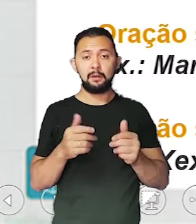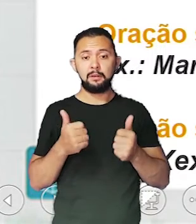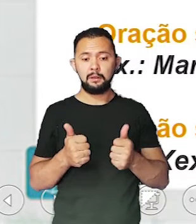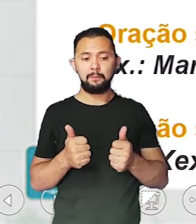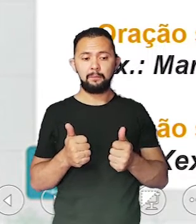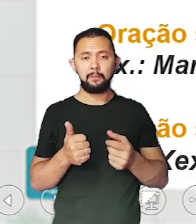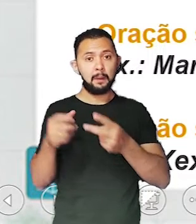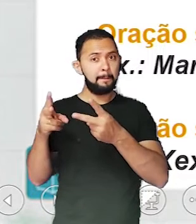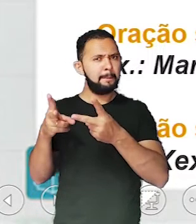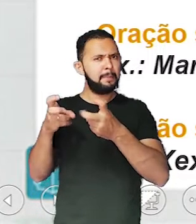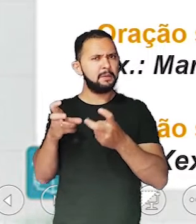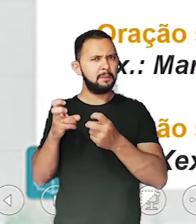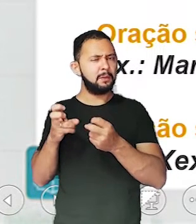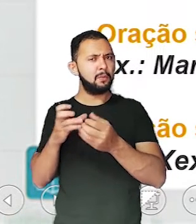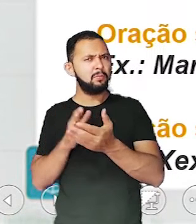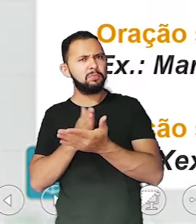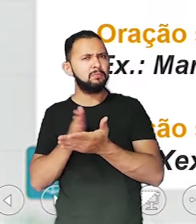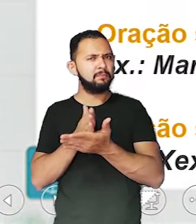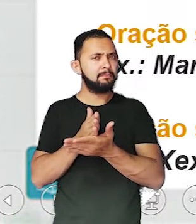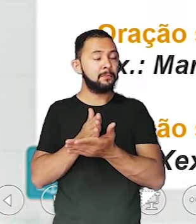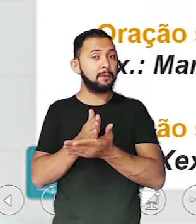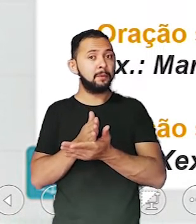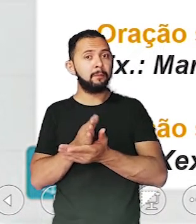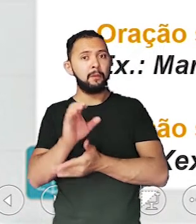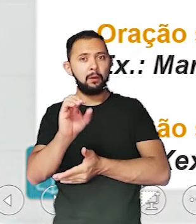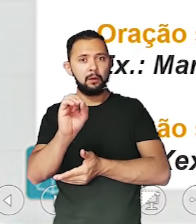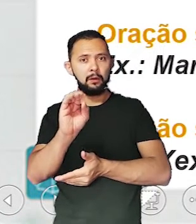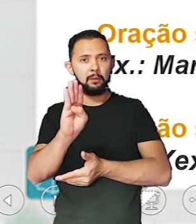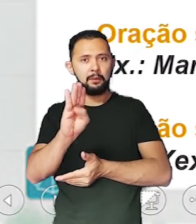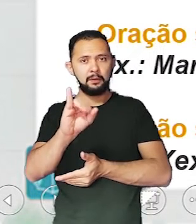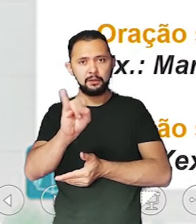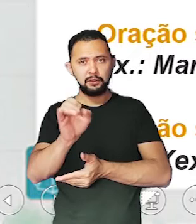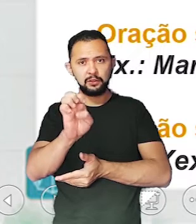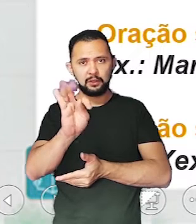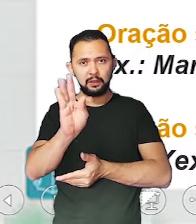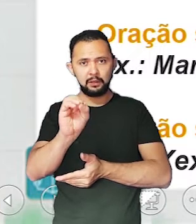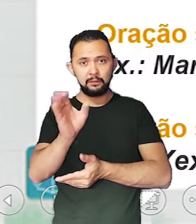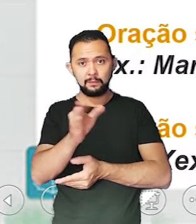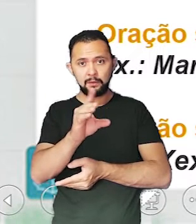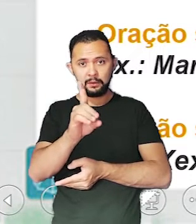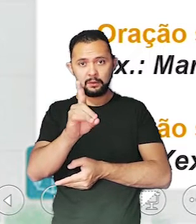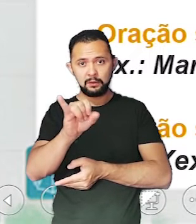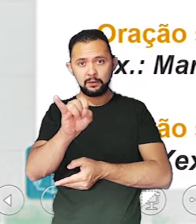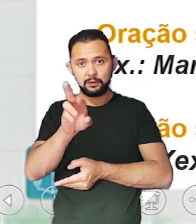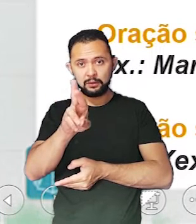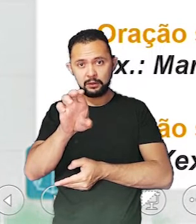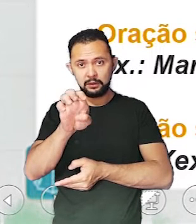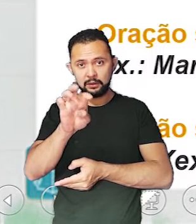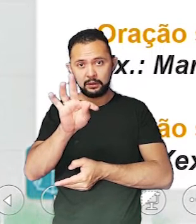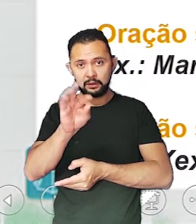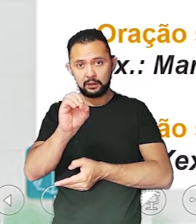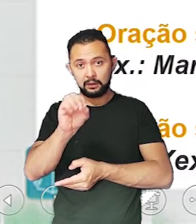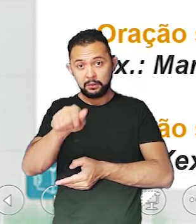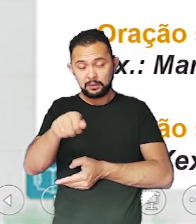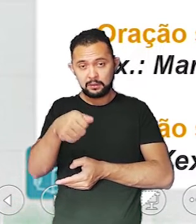caçador percebeu alguma coisa. Então, nós temos aí um objeto direto, né? Então, por isso que eu chamo ela de oração subordinada objetiva